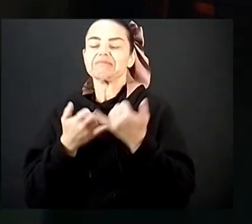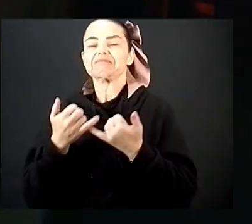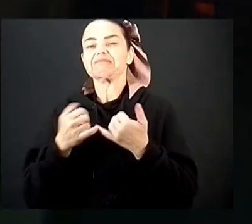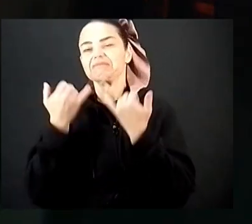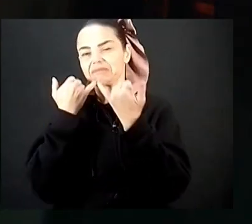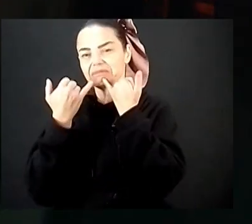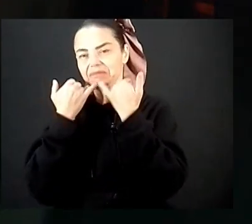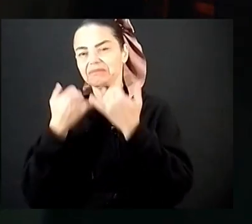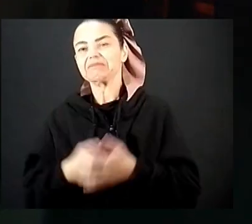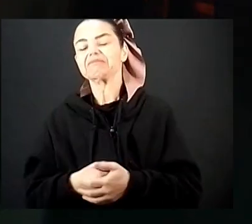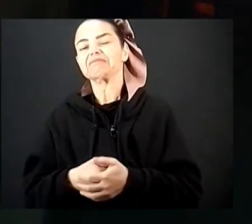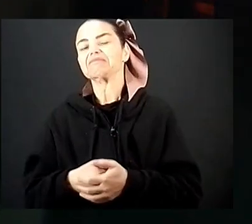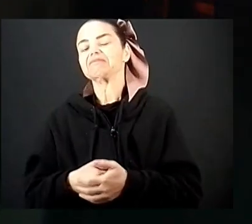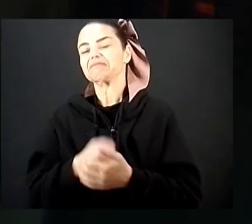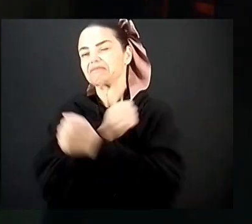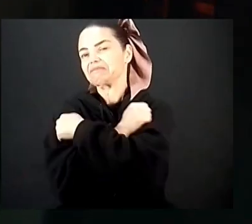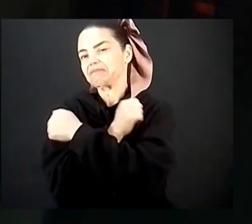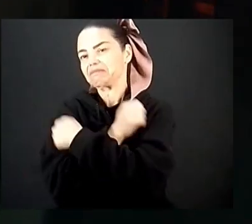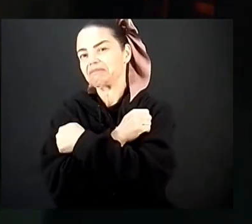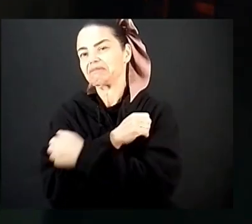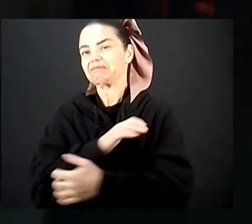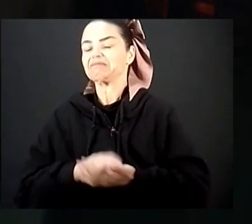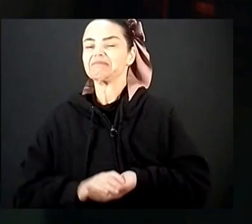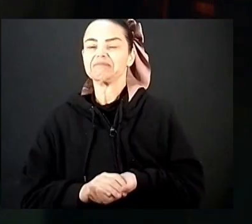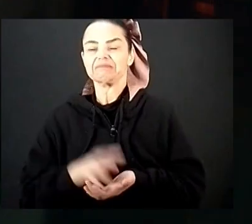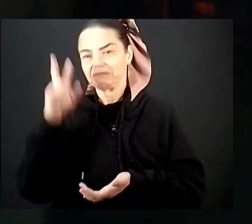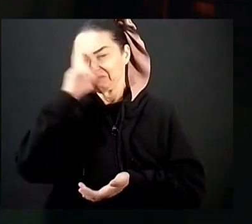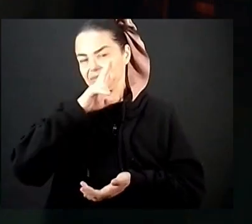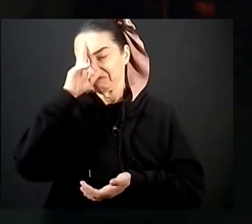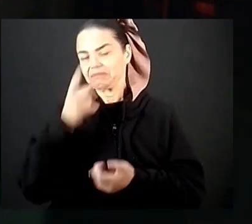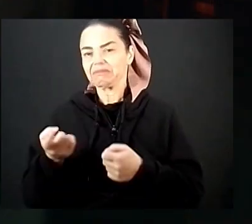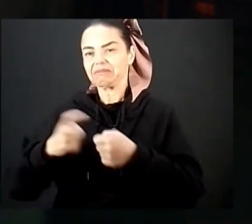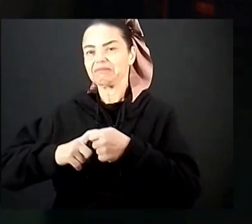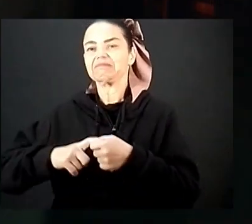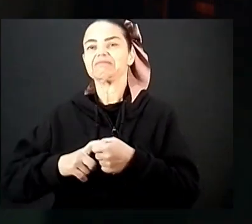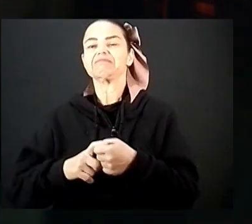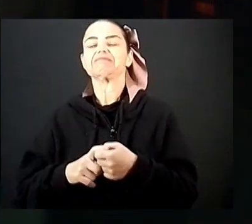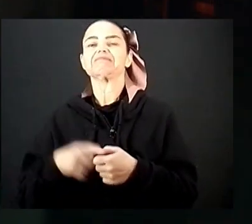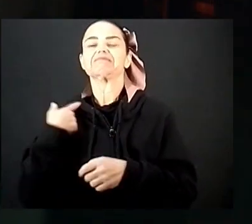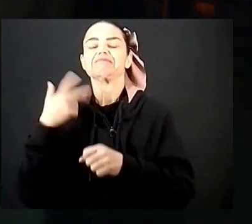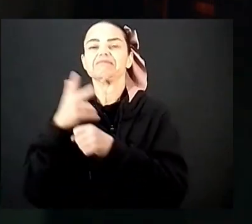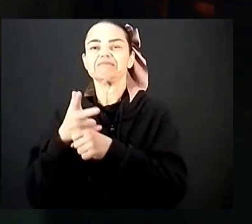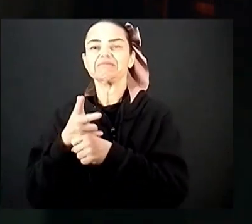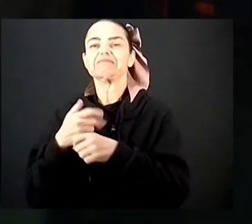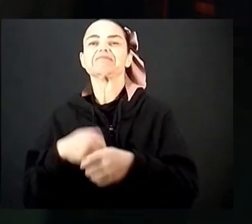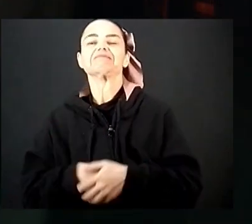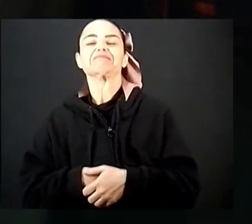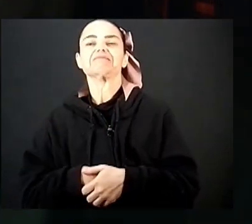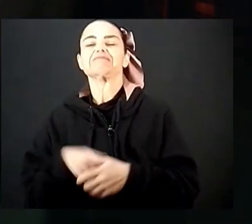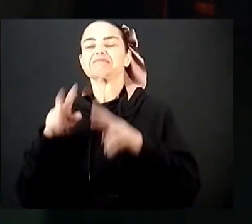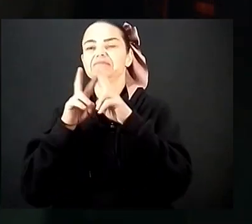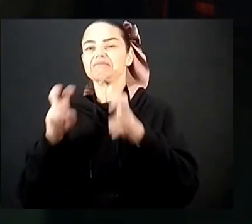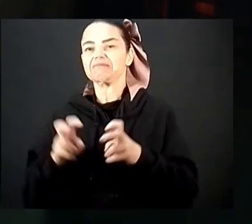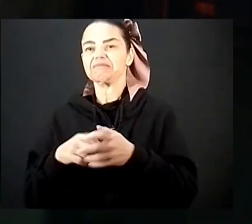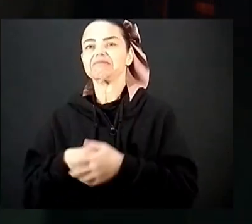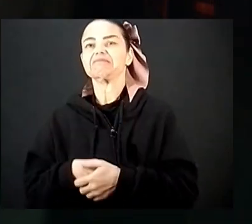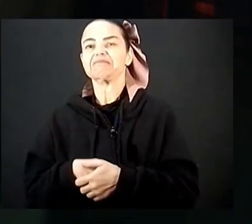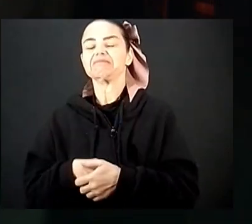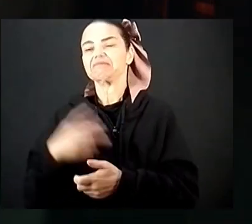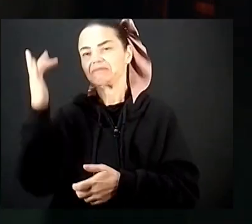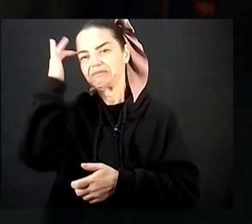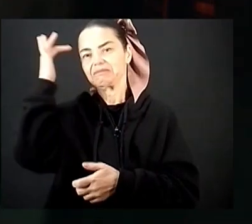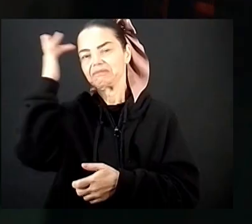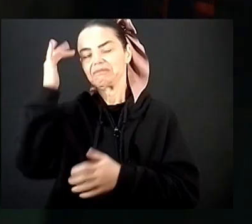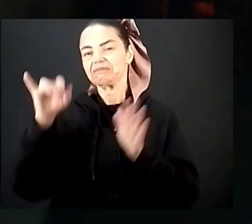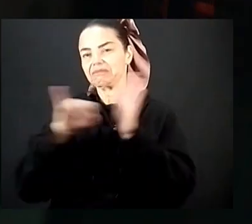claro. Grande abraço, fique bem. Na segunda-feira a gente volta com mais uma edição do Estúdio Câmara. Nós vamos falar sobre maturidade, identidade